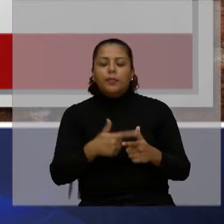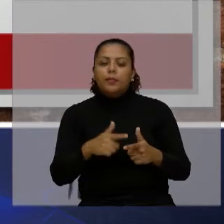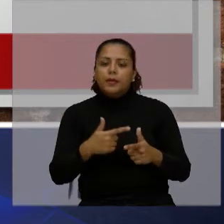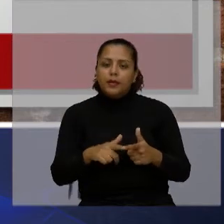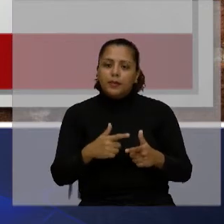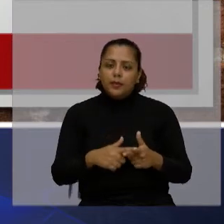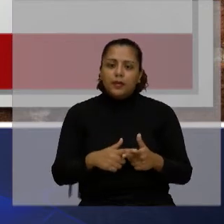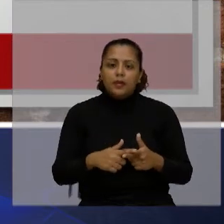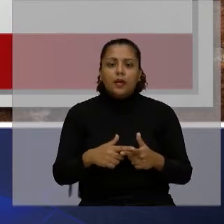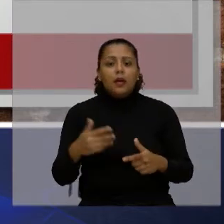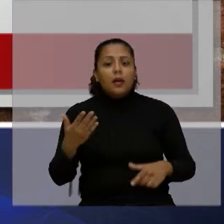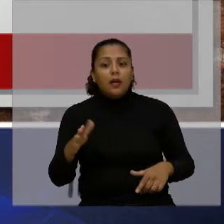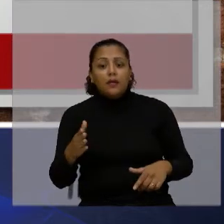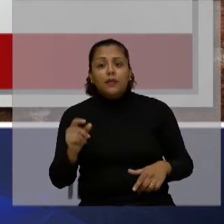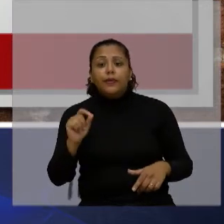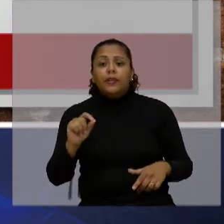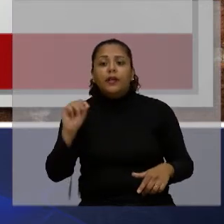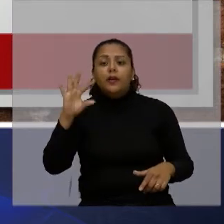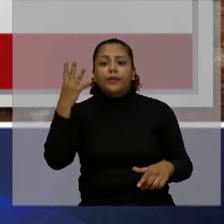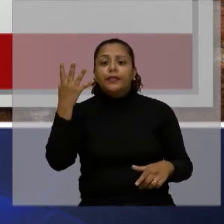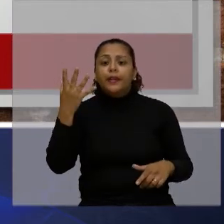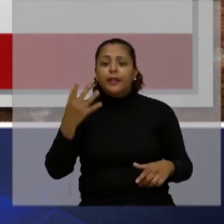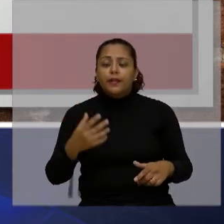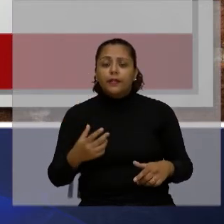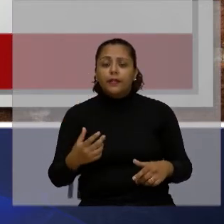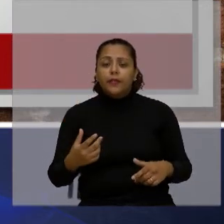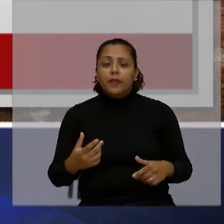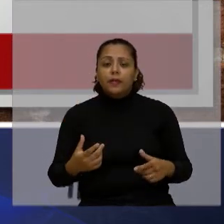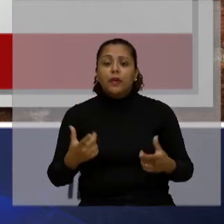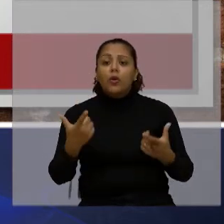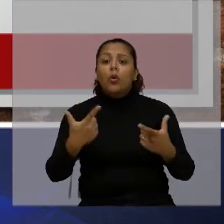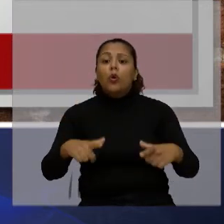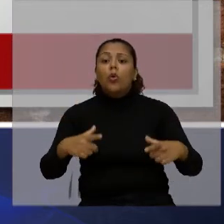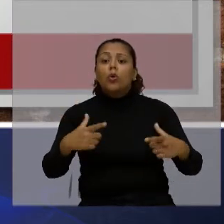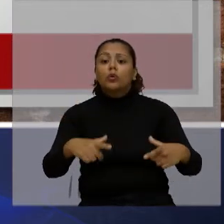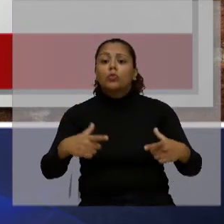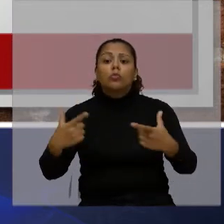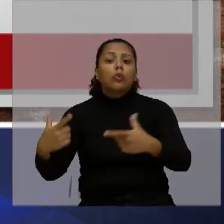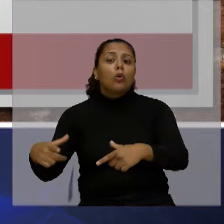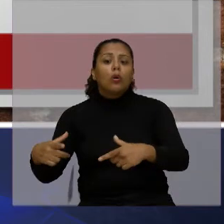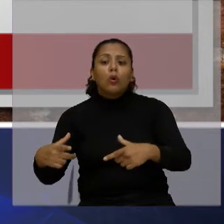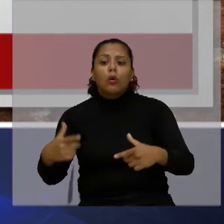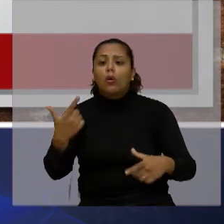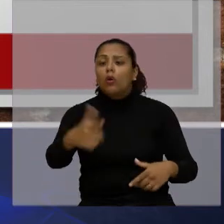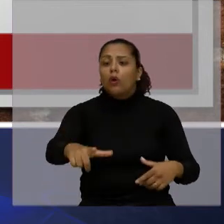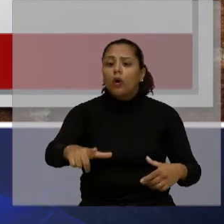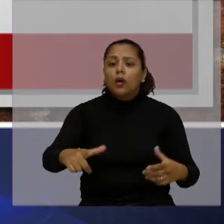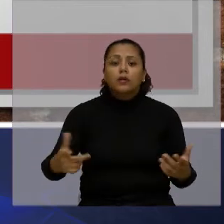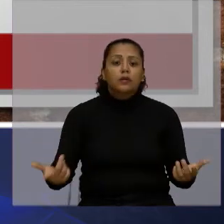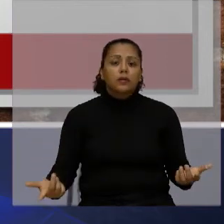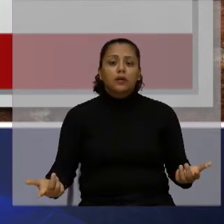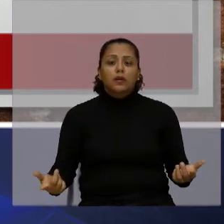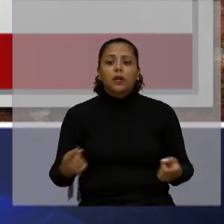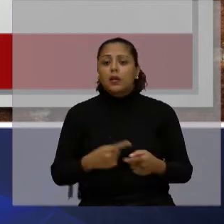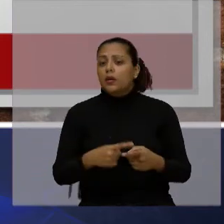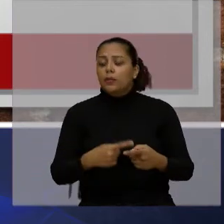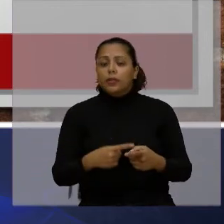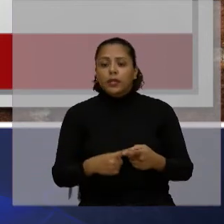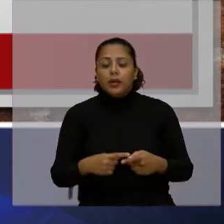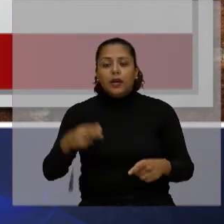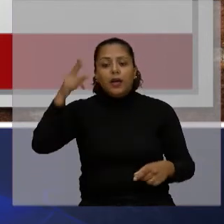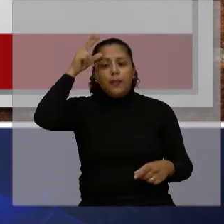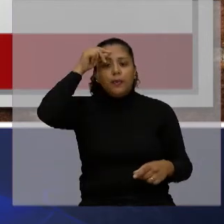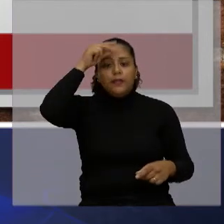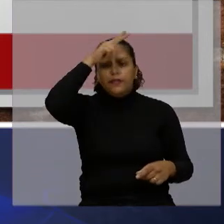que jogar em outros campos, inclusive outros campos que a prefeitura toma conta